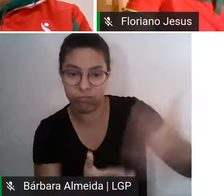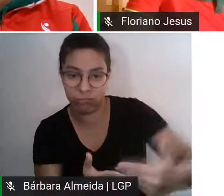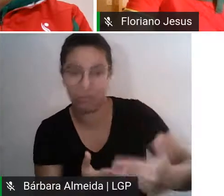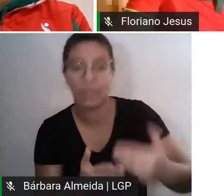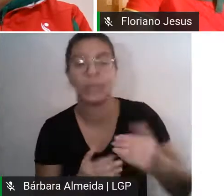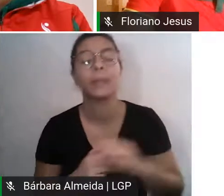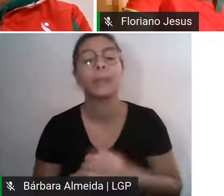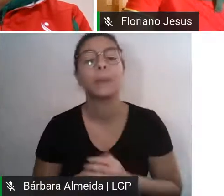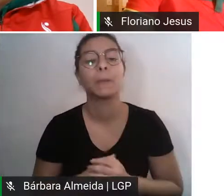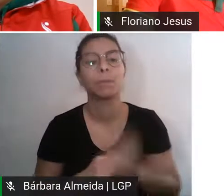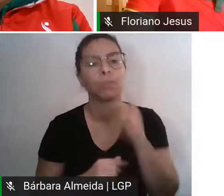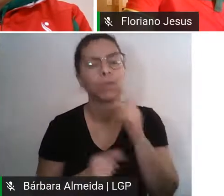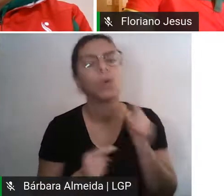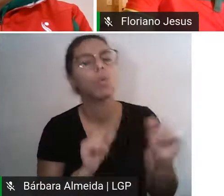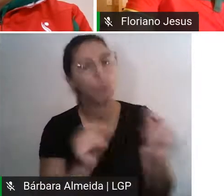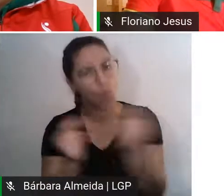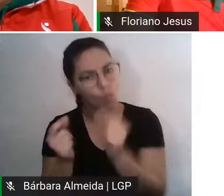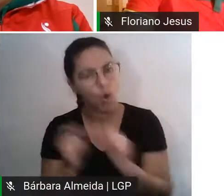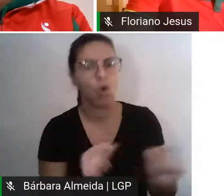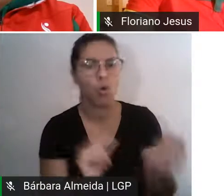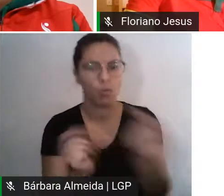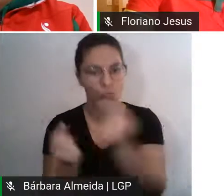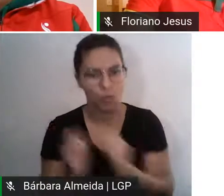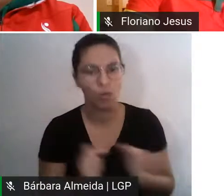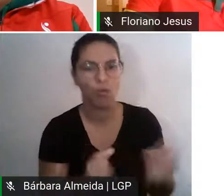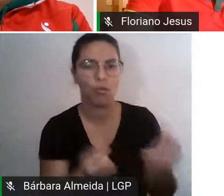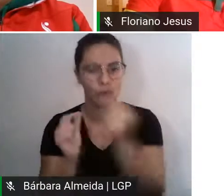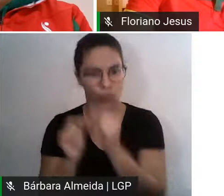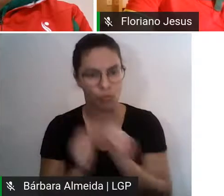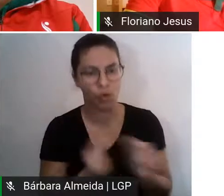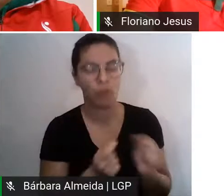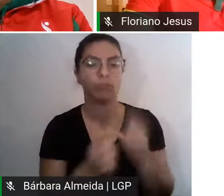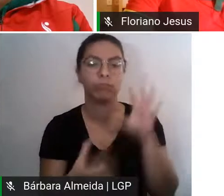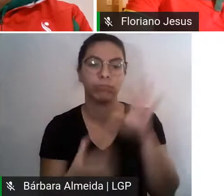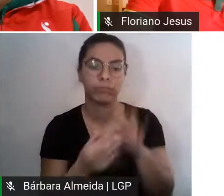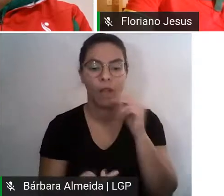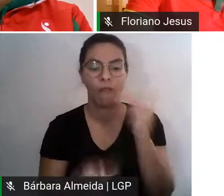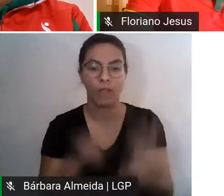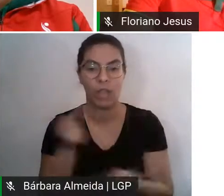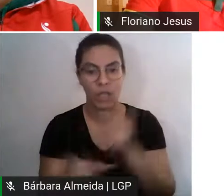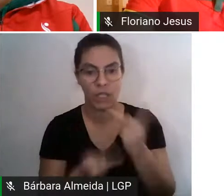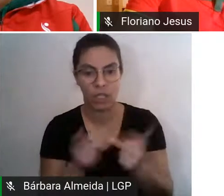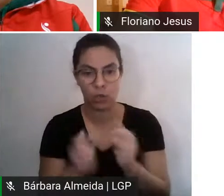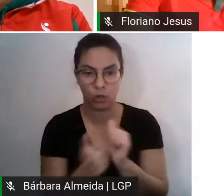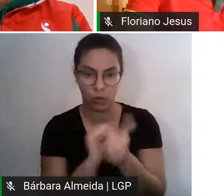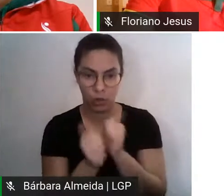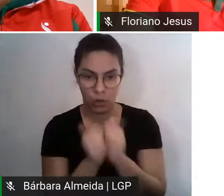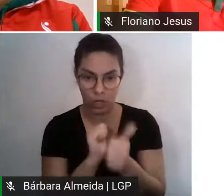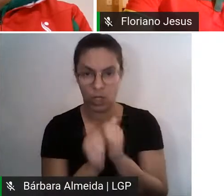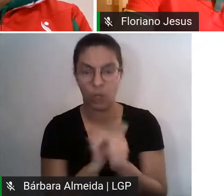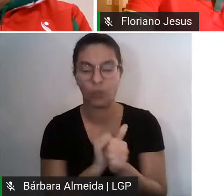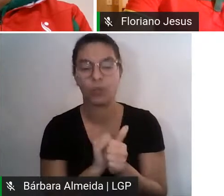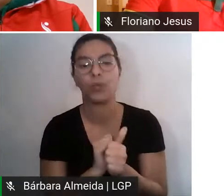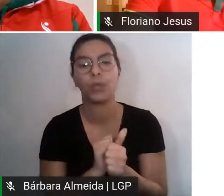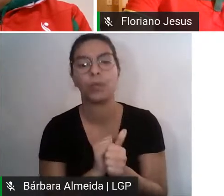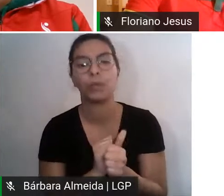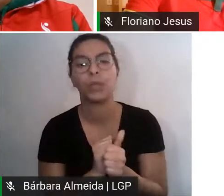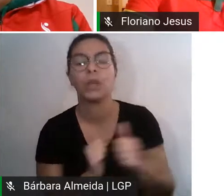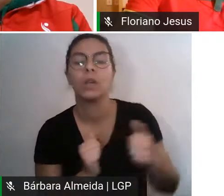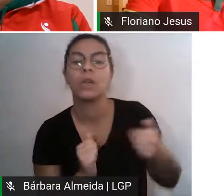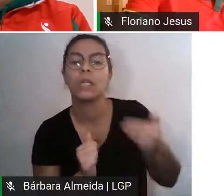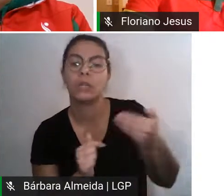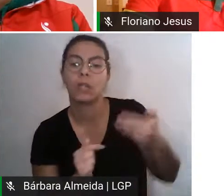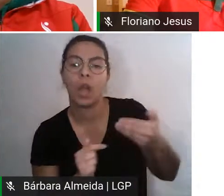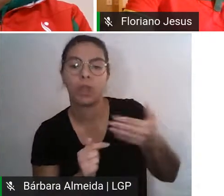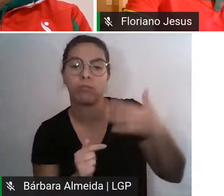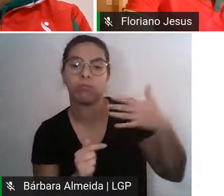Algumas horas de discussão sobre esta temática da classificação funcional esportiva. Todos os 7 webinars e todos os